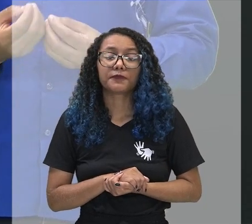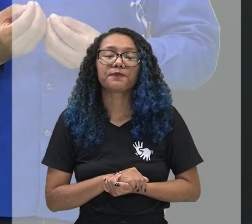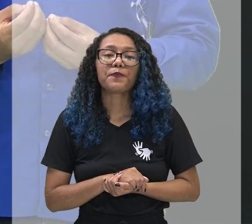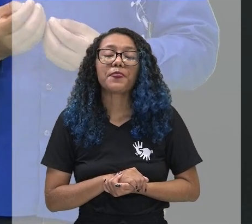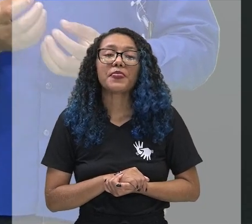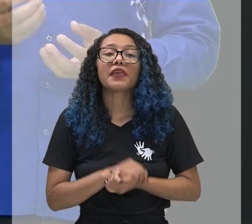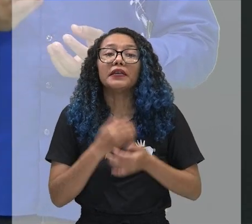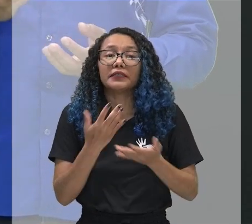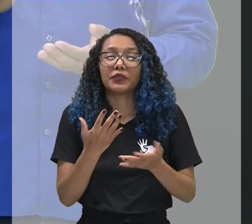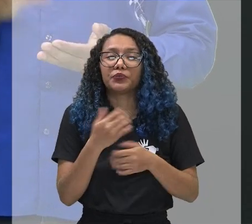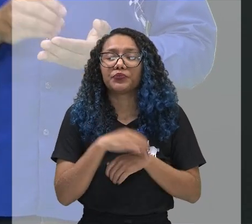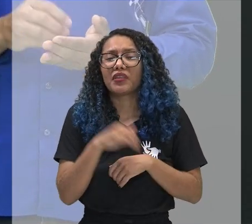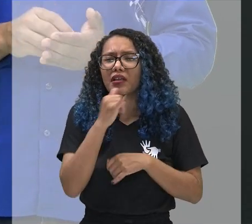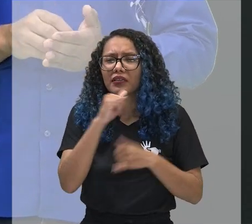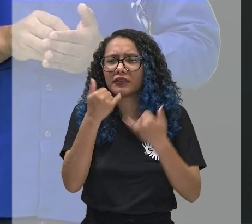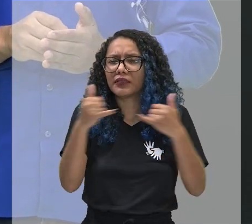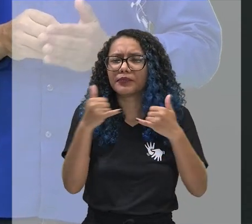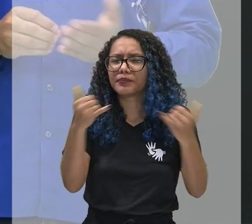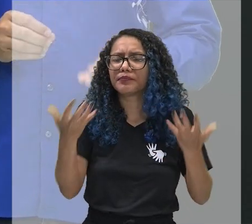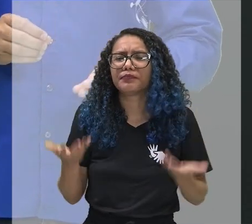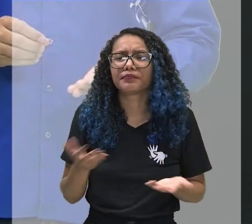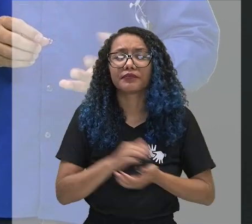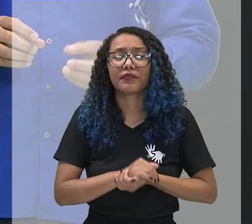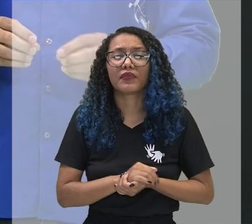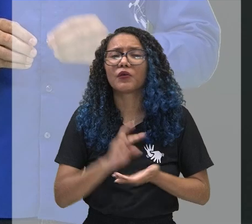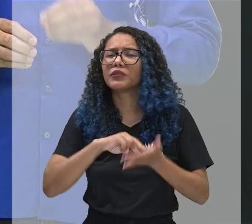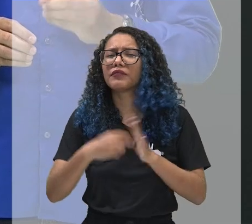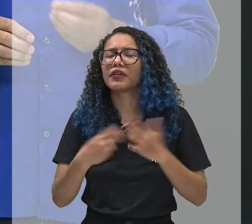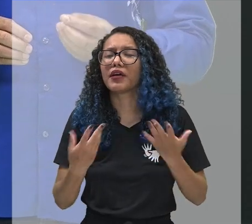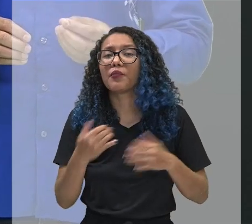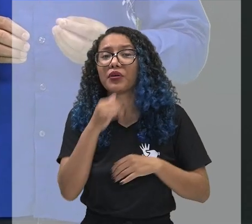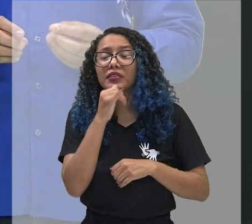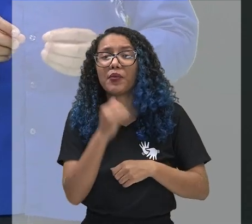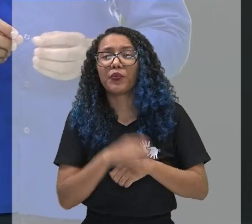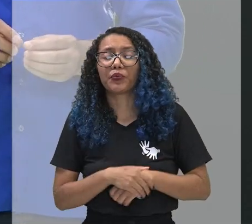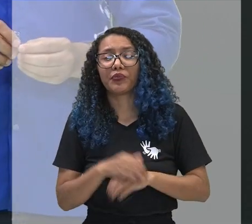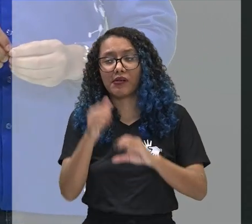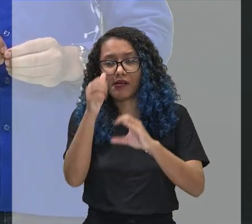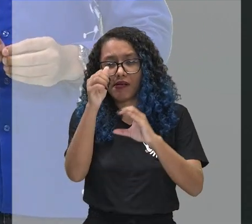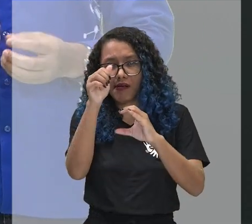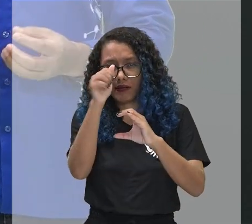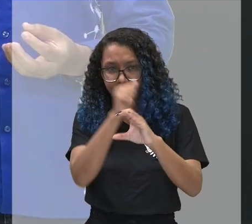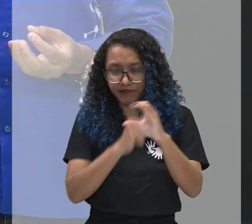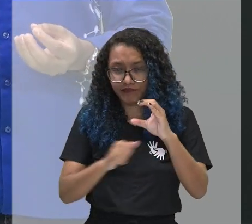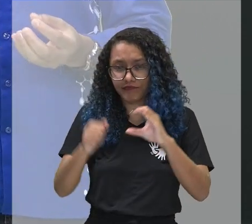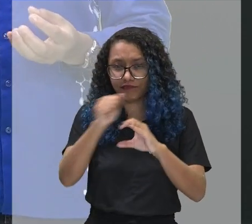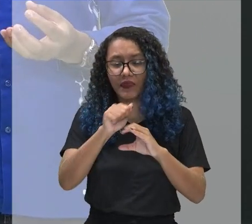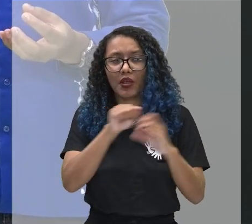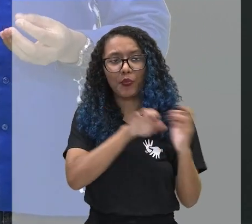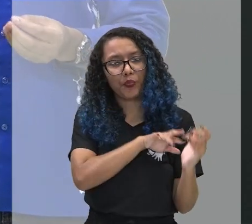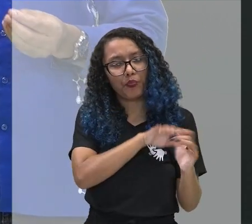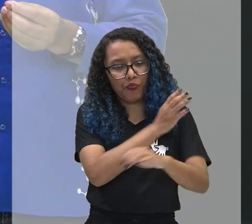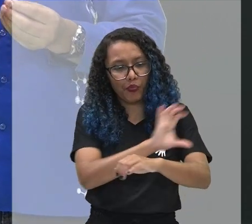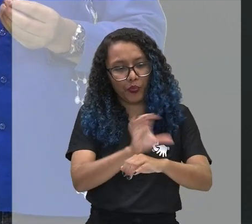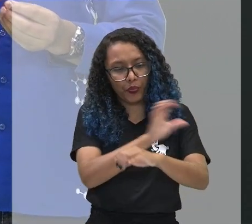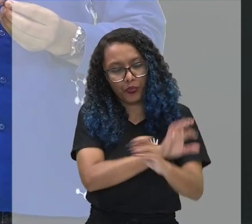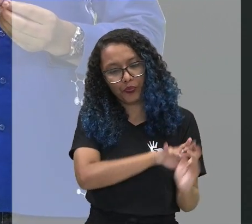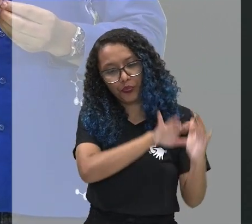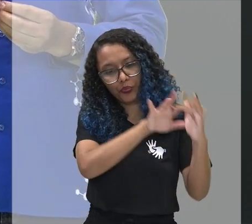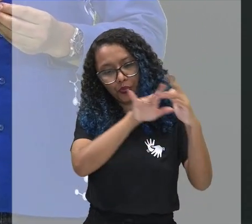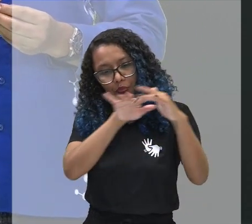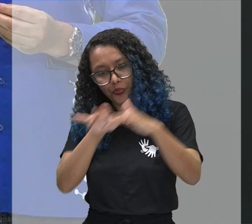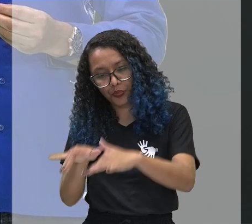nada mais é do que a movimentação de cargas elétricas de um ponto a outro. E isso só é possível porque